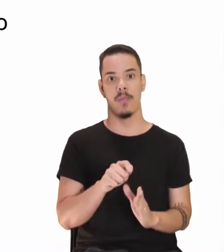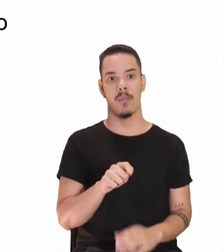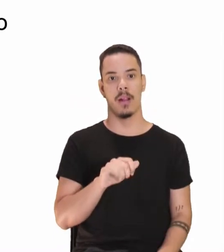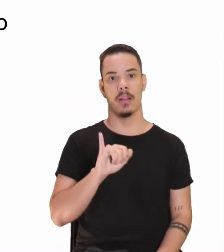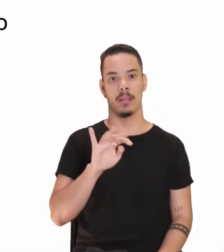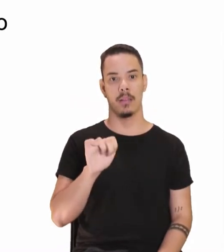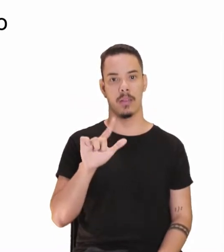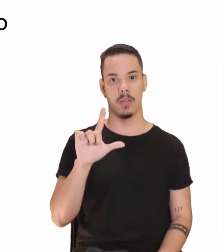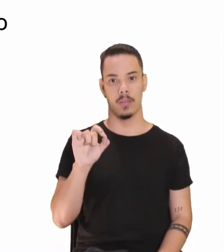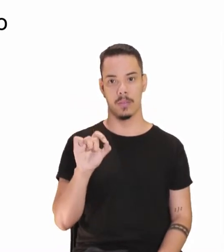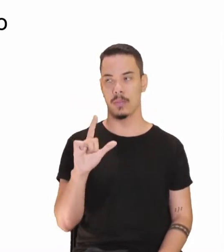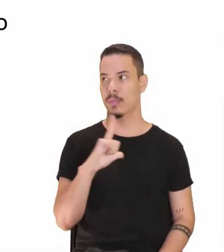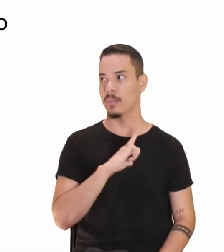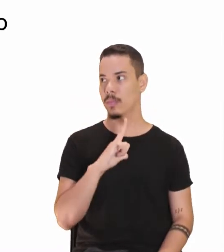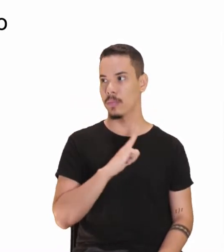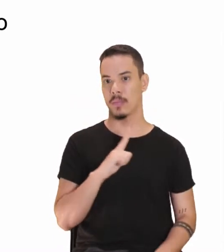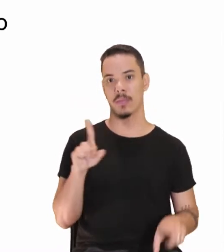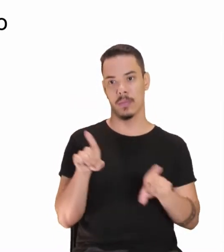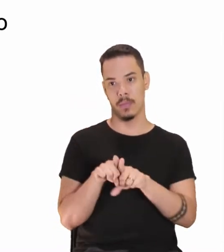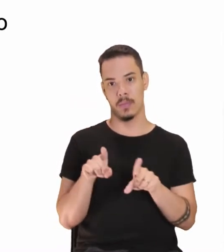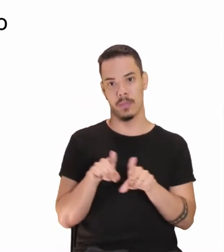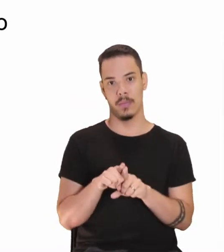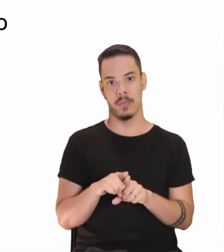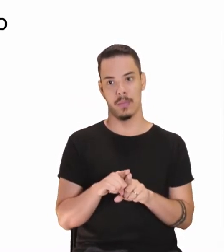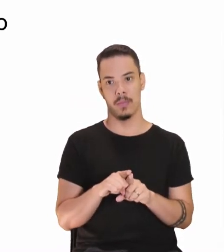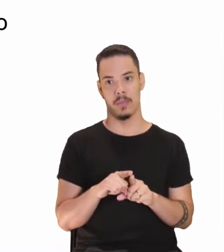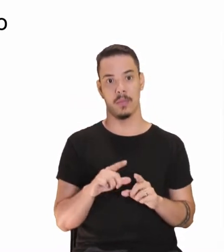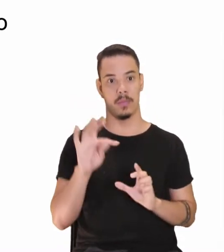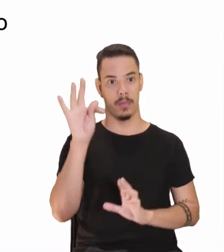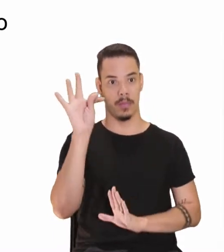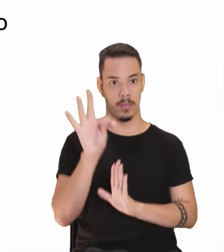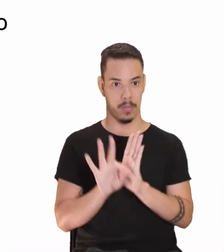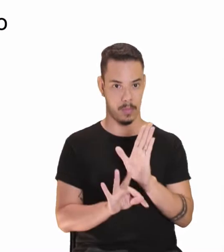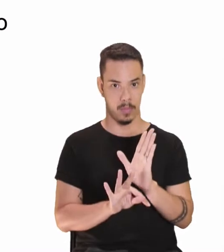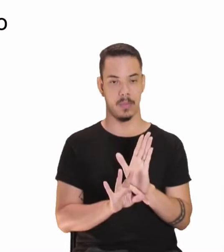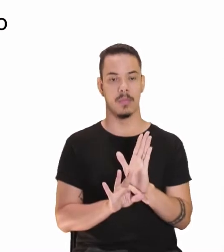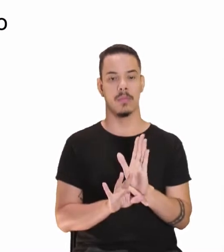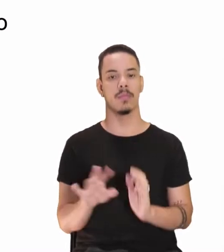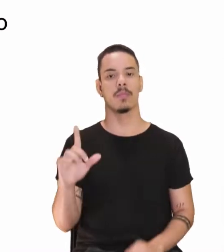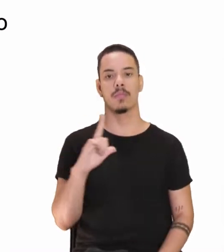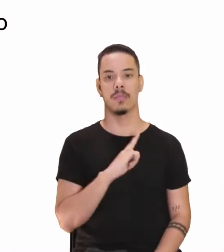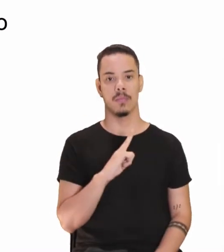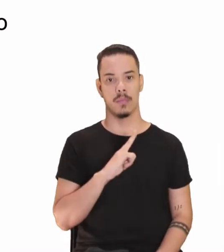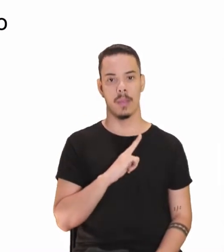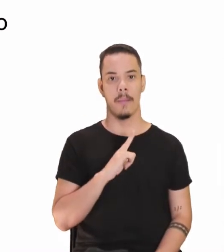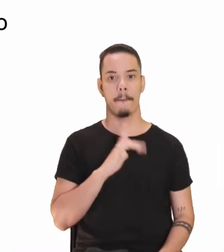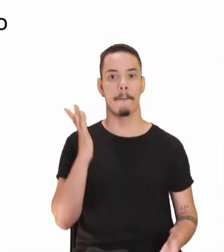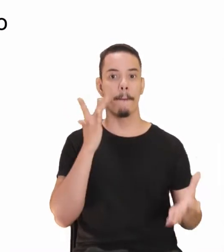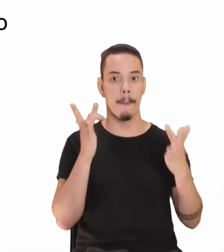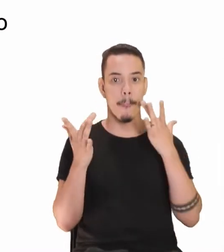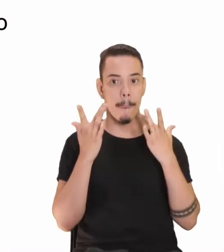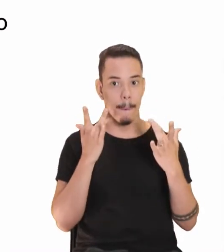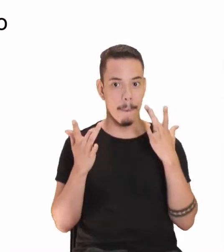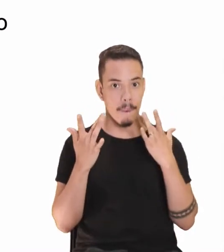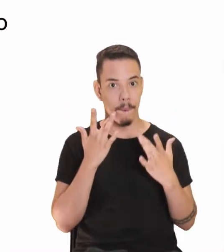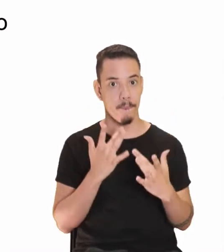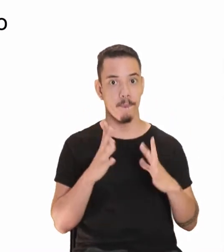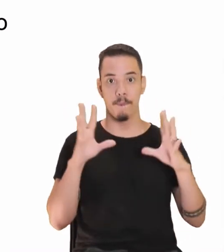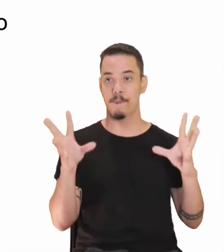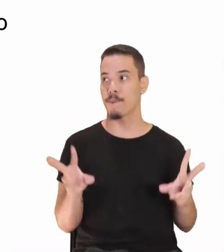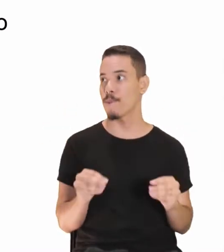itálico, como as trazidas no trecho de Martins Pena, em uma atuação